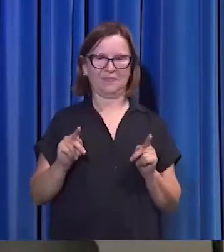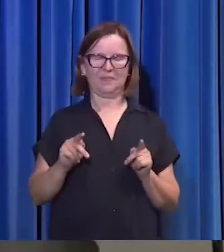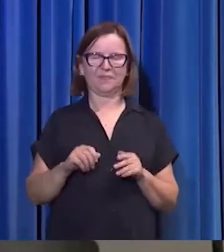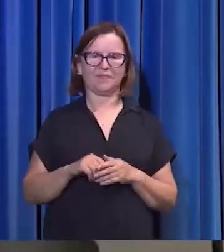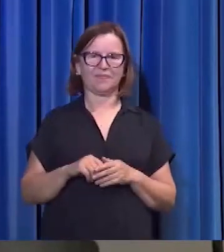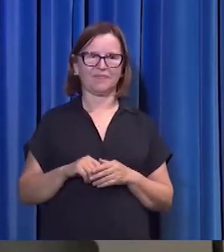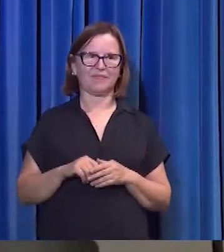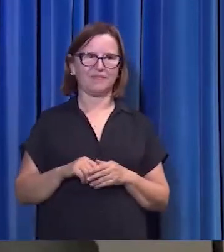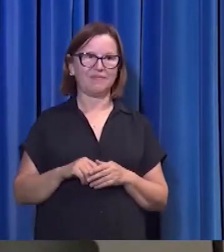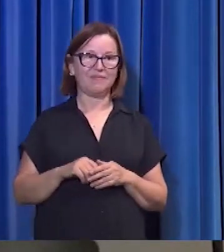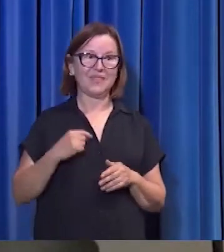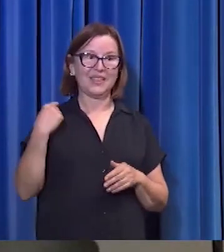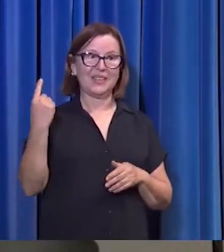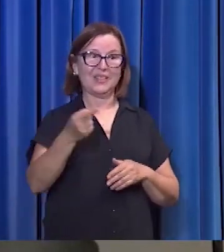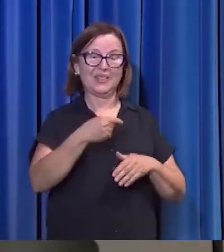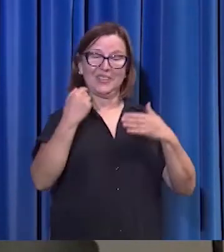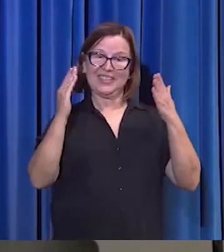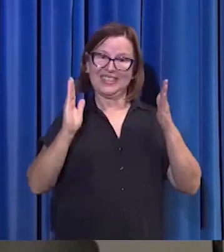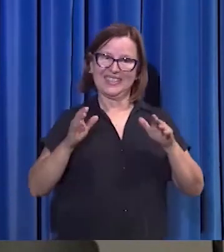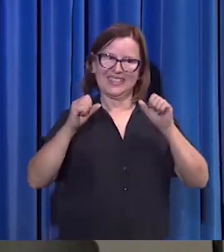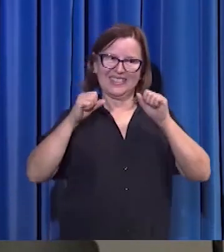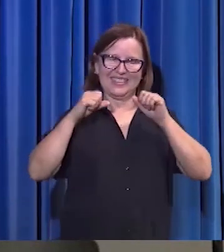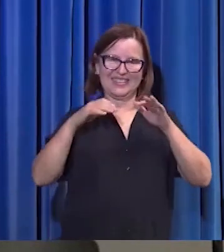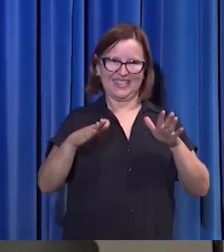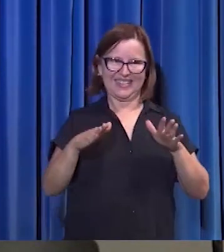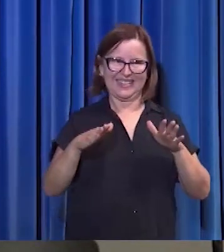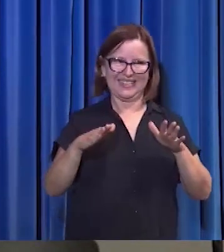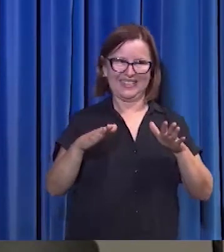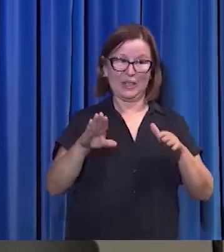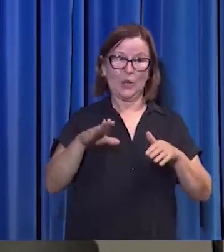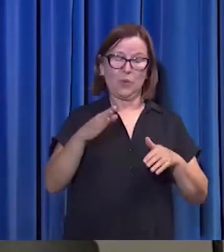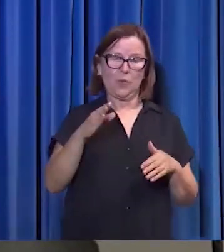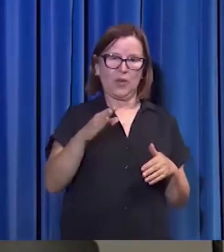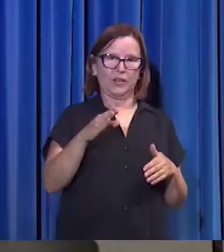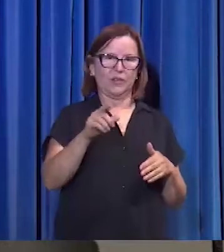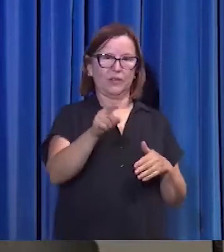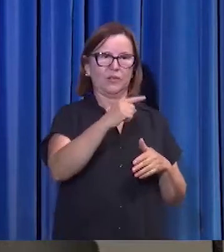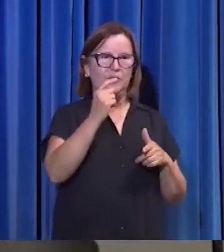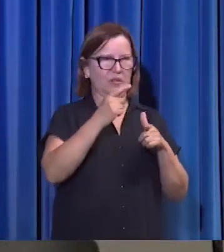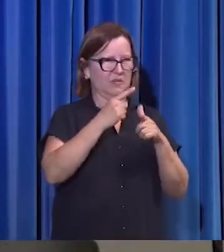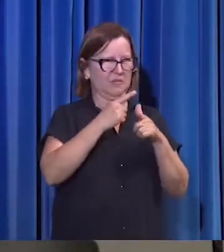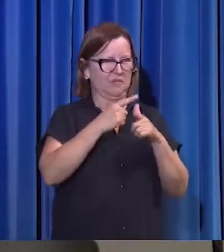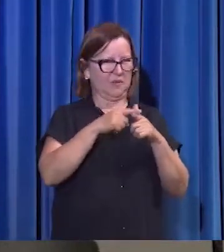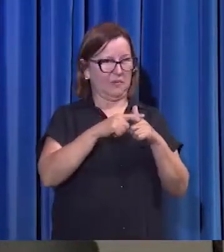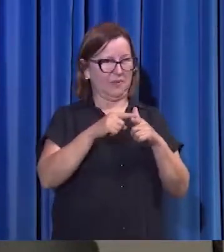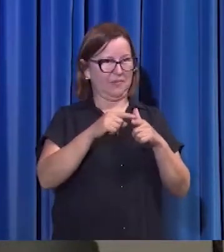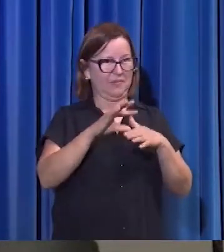Somos abençoados quando nossas tribulações curam